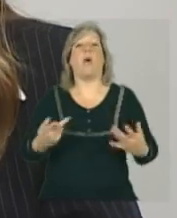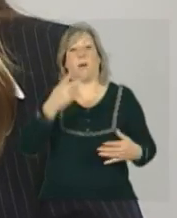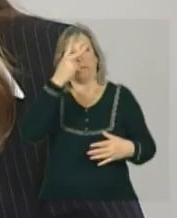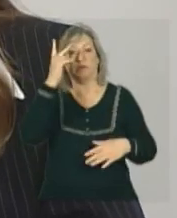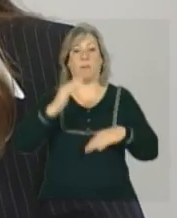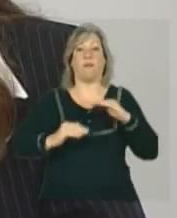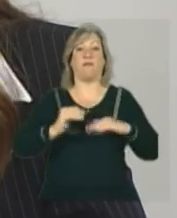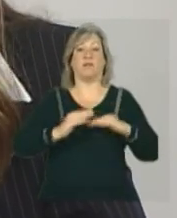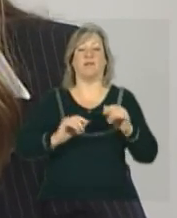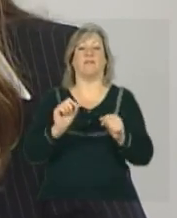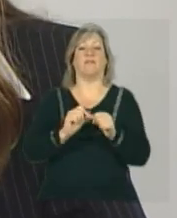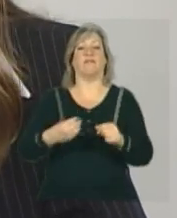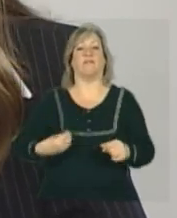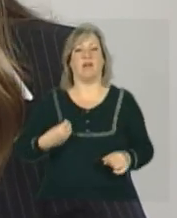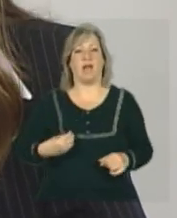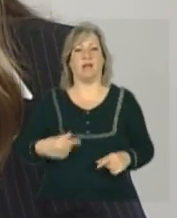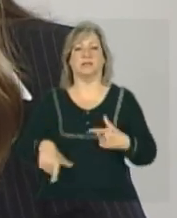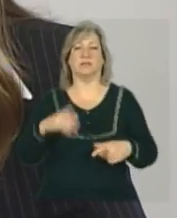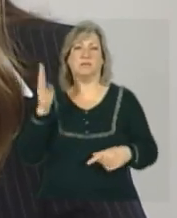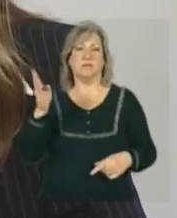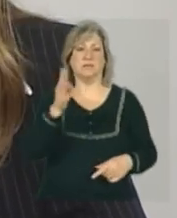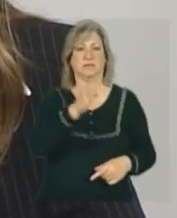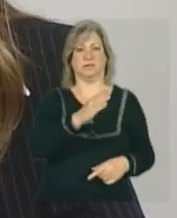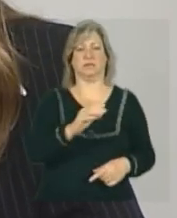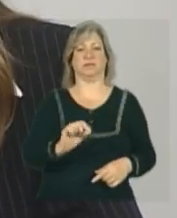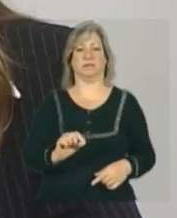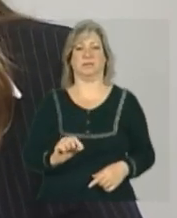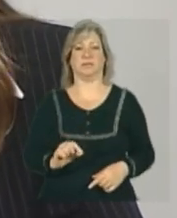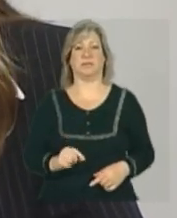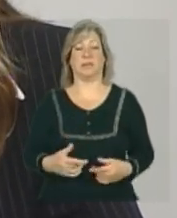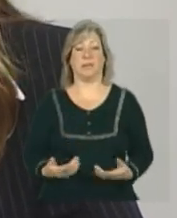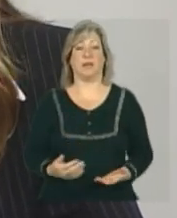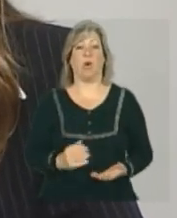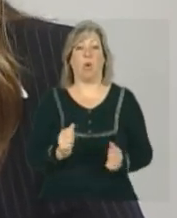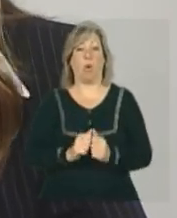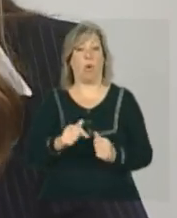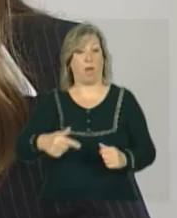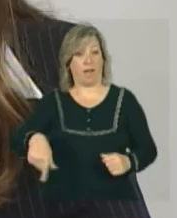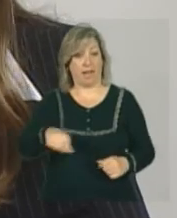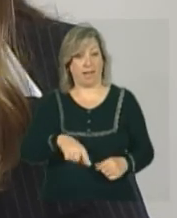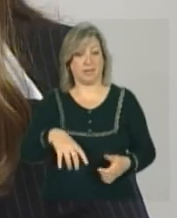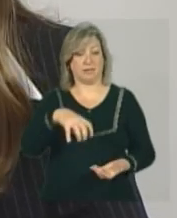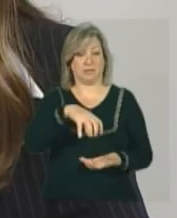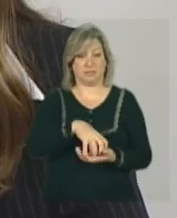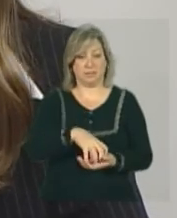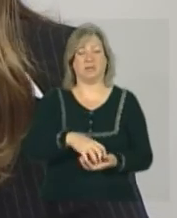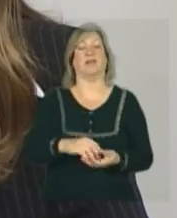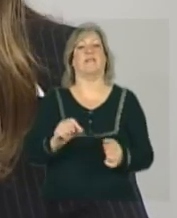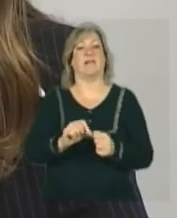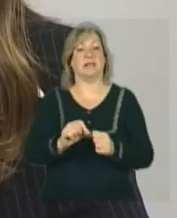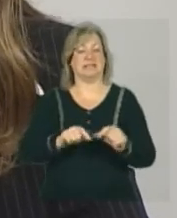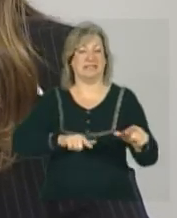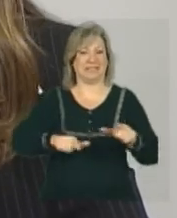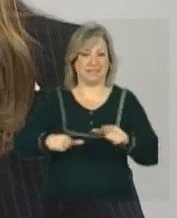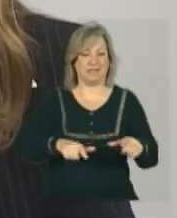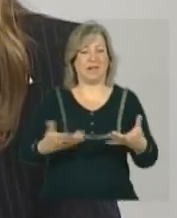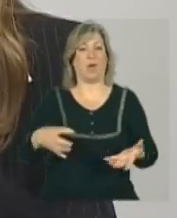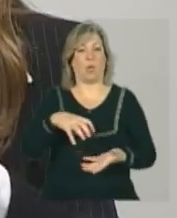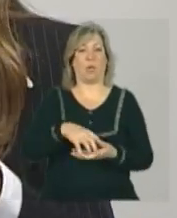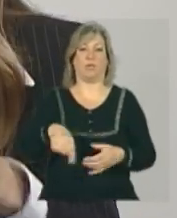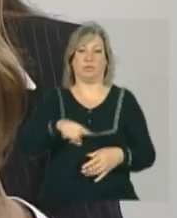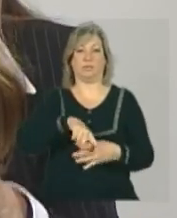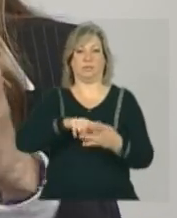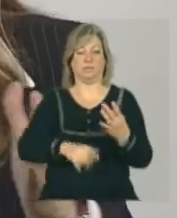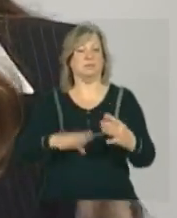que realizam o atendimento socioassistencial. Como essa equipe ela vai desenvolver os serviços socioassistenciais, então elas são compostas por a